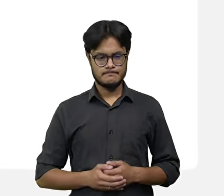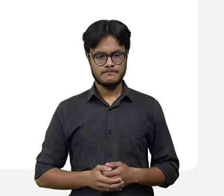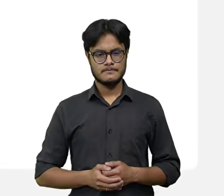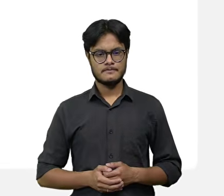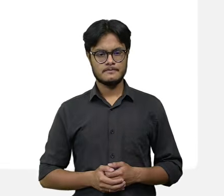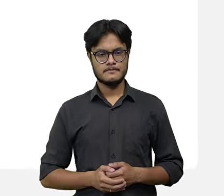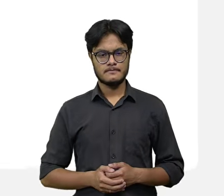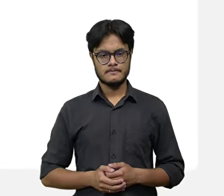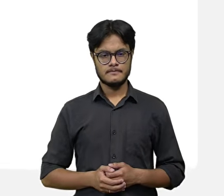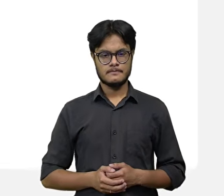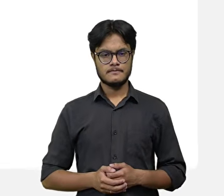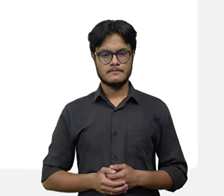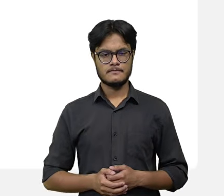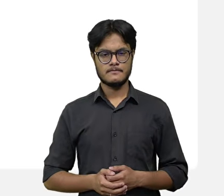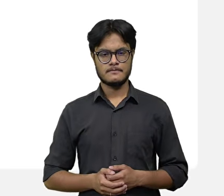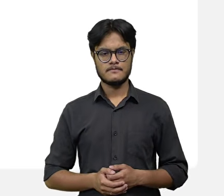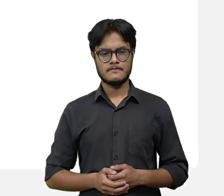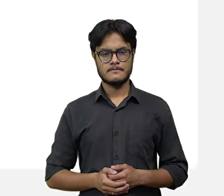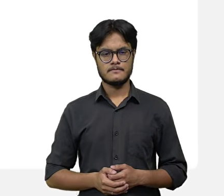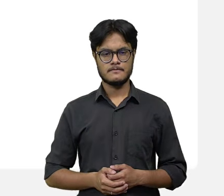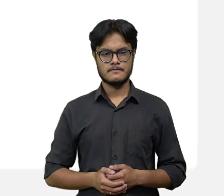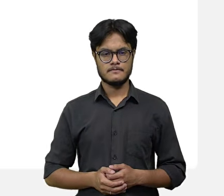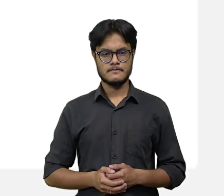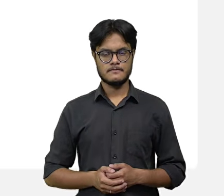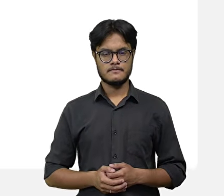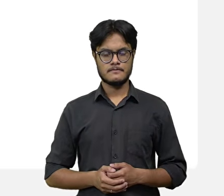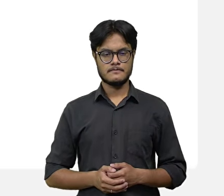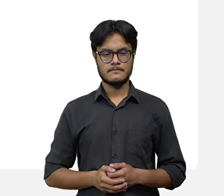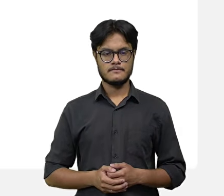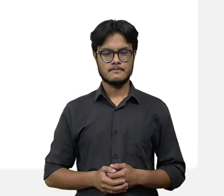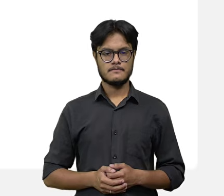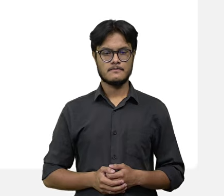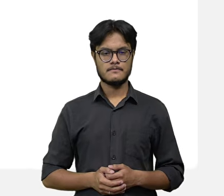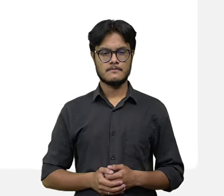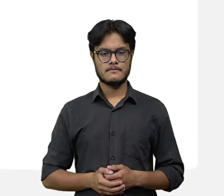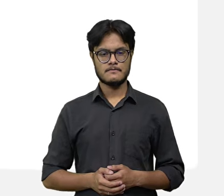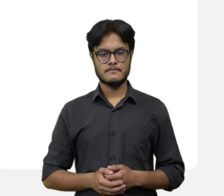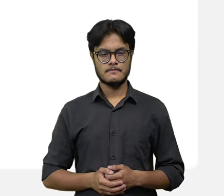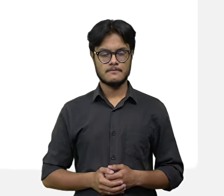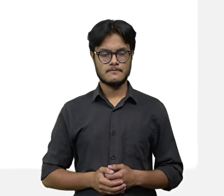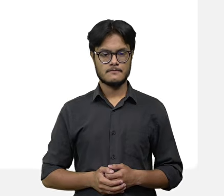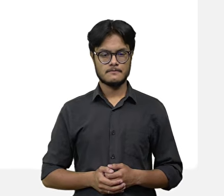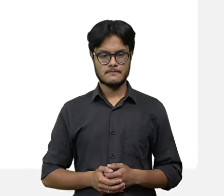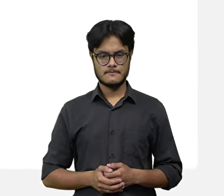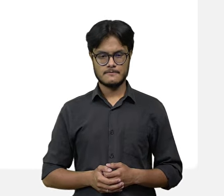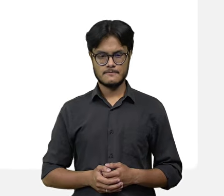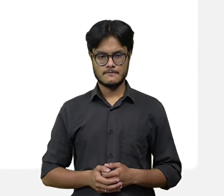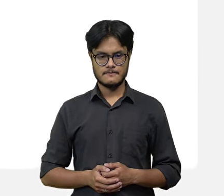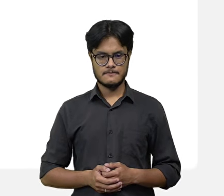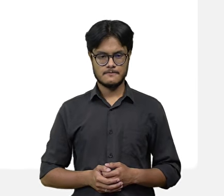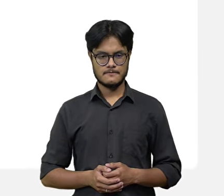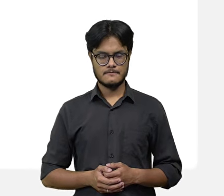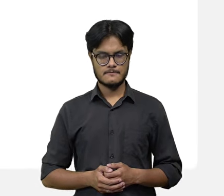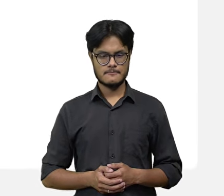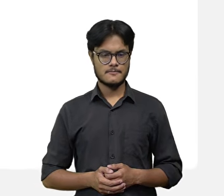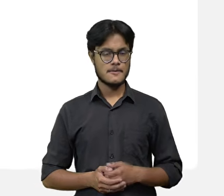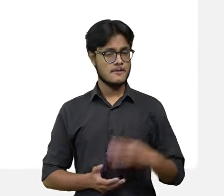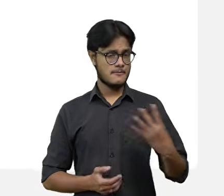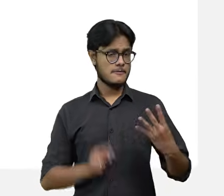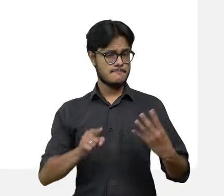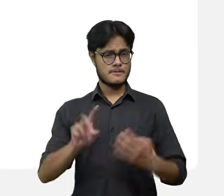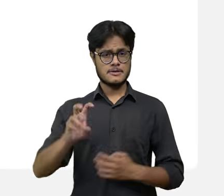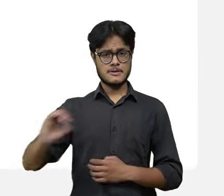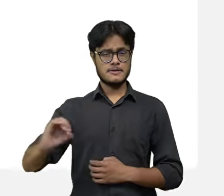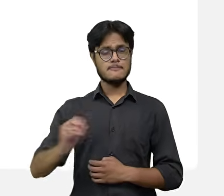joules. Cancelou um zerinho da frente com um zerinho de trás. 2 vezes 2 dá 4. 4 vezes 500,